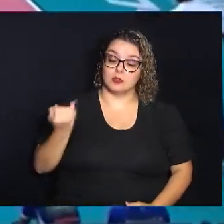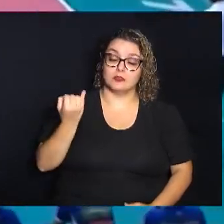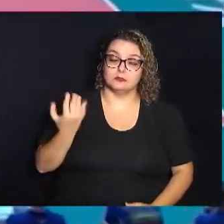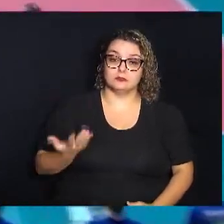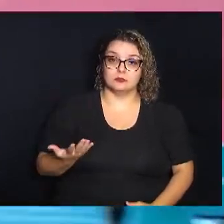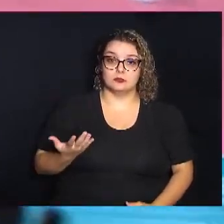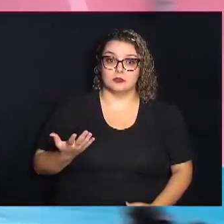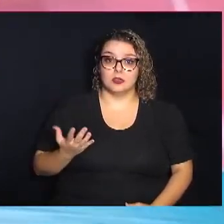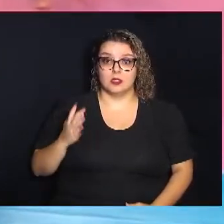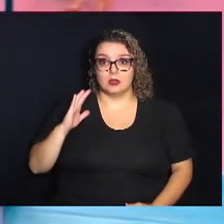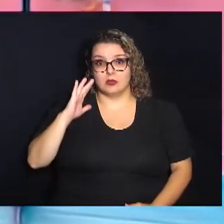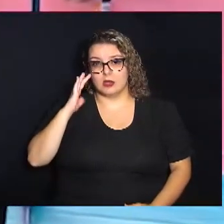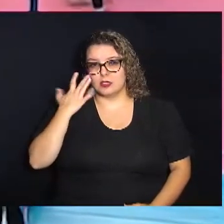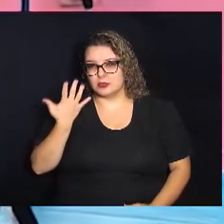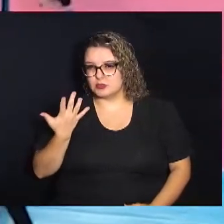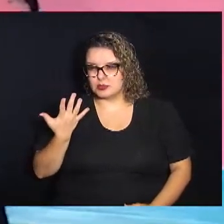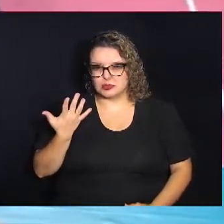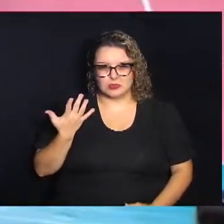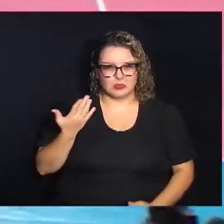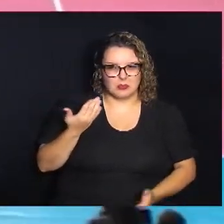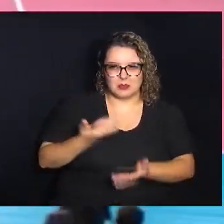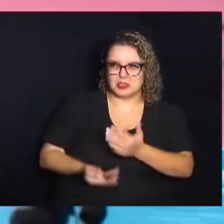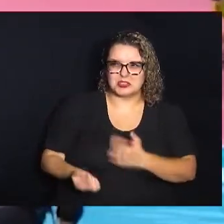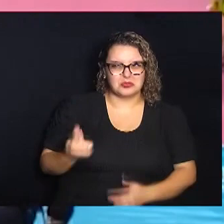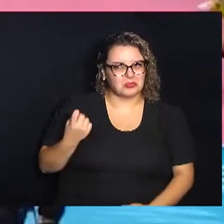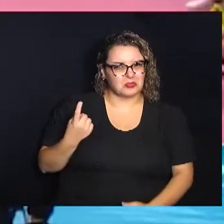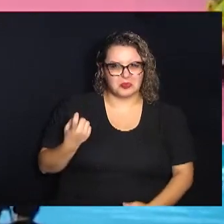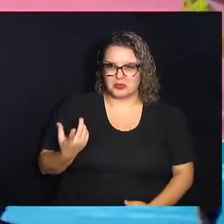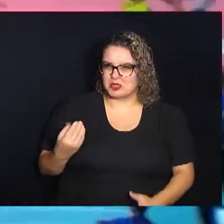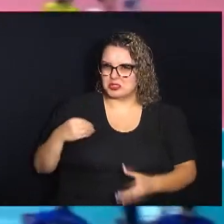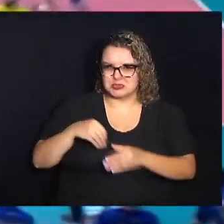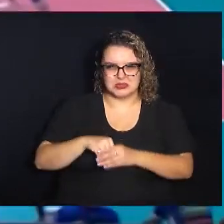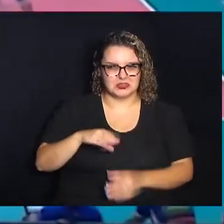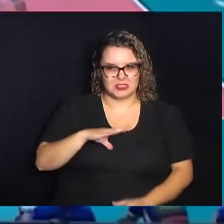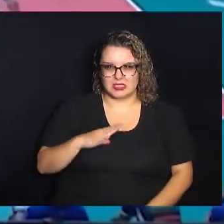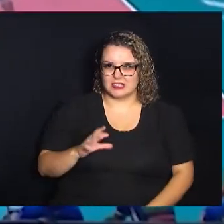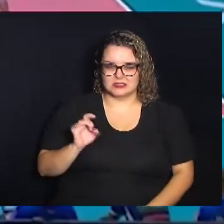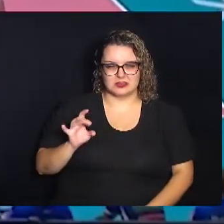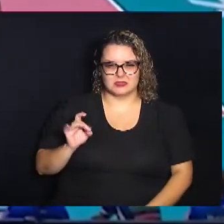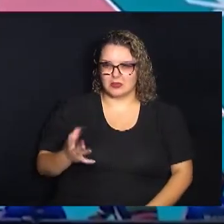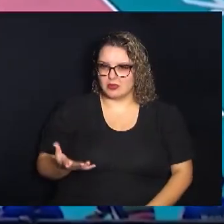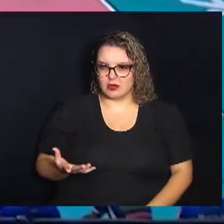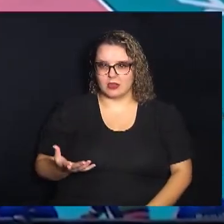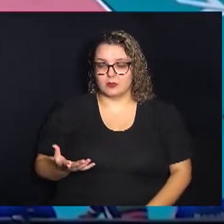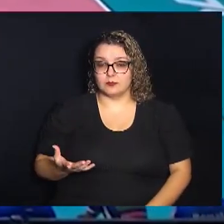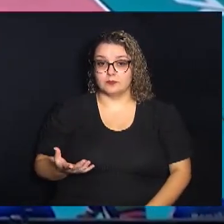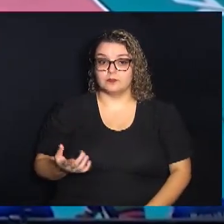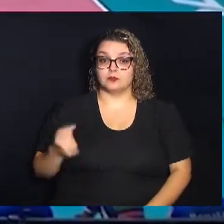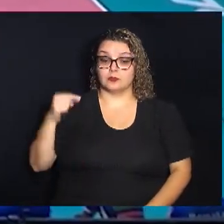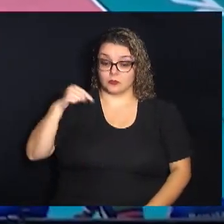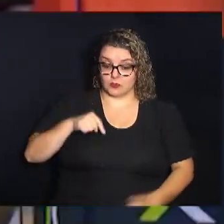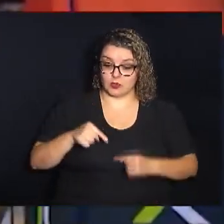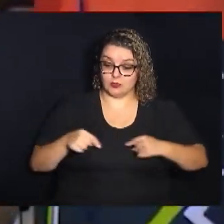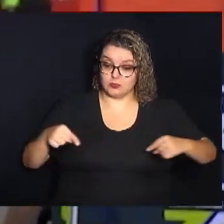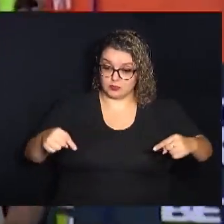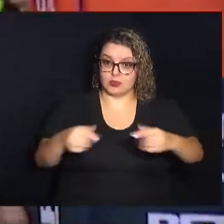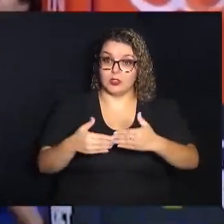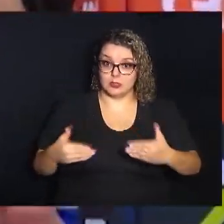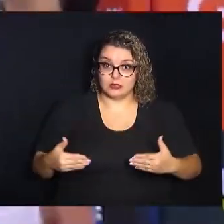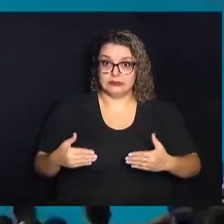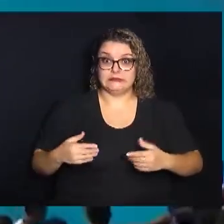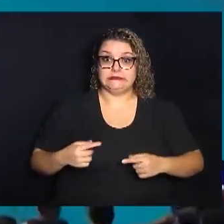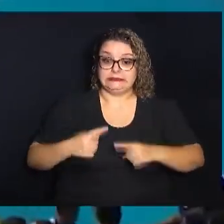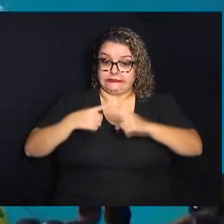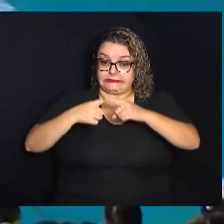tinham perdido, ou tinham perdido só um jogo fora, dentro de casa. O jogo aqui no Taquará também foi bem pegado,